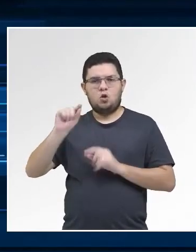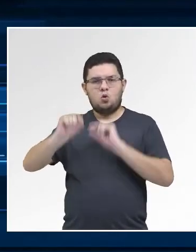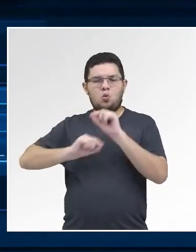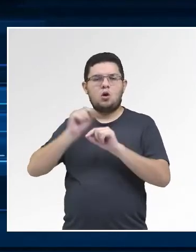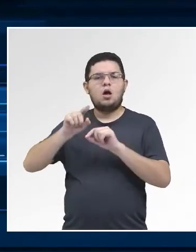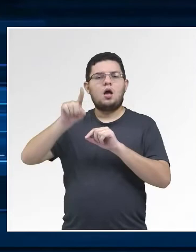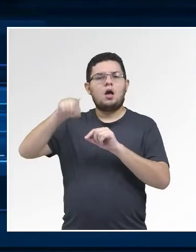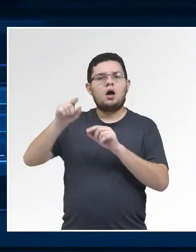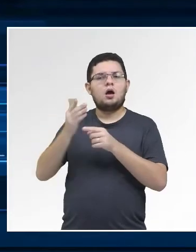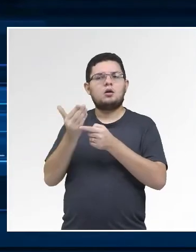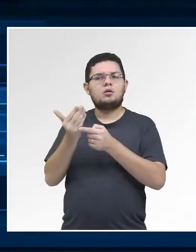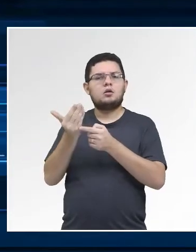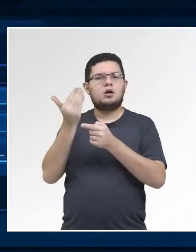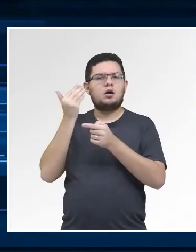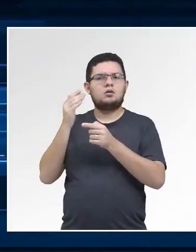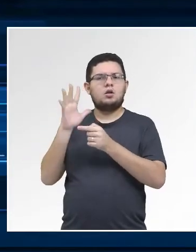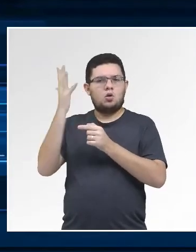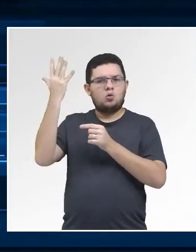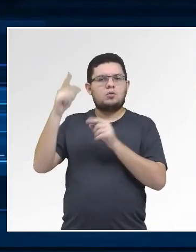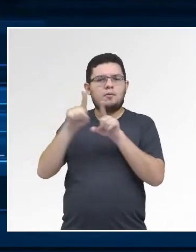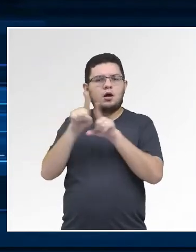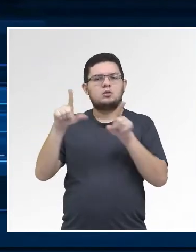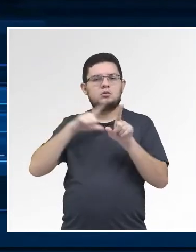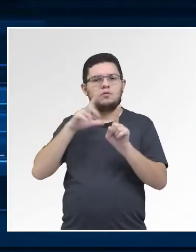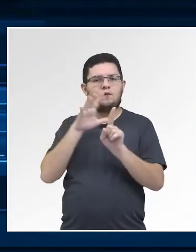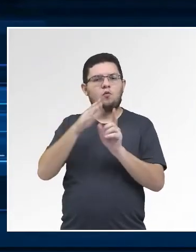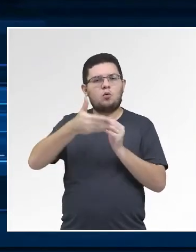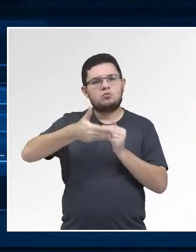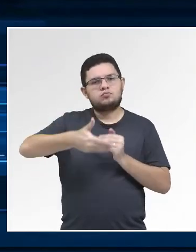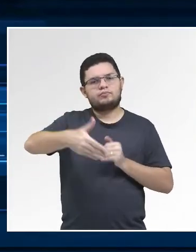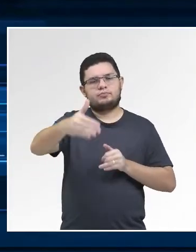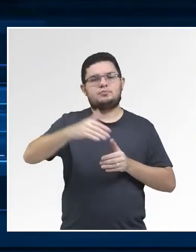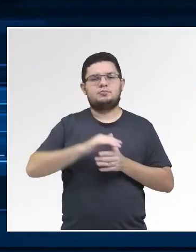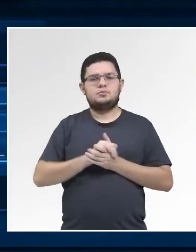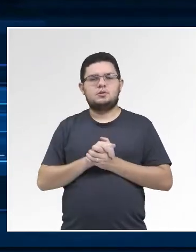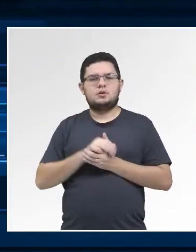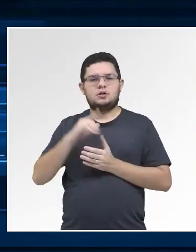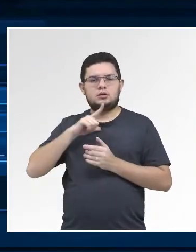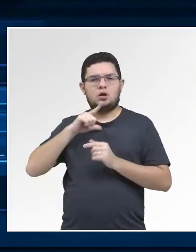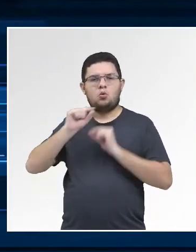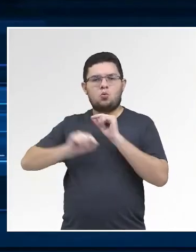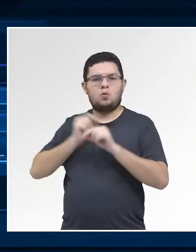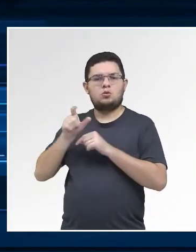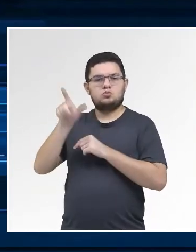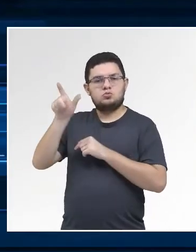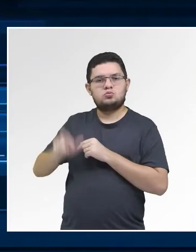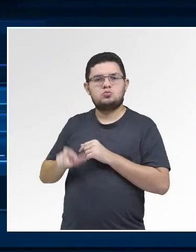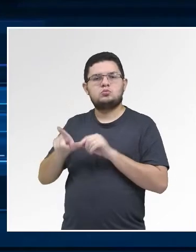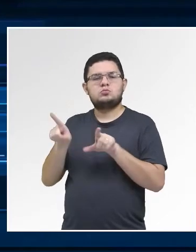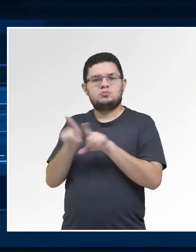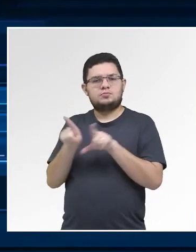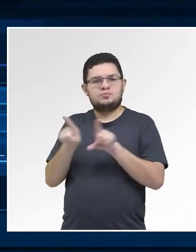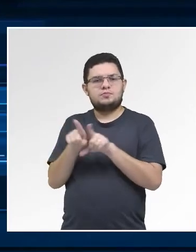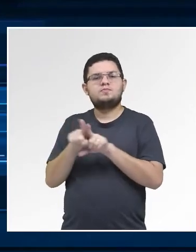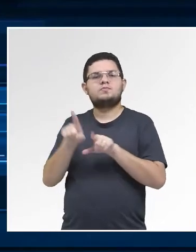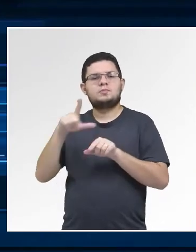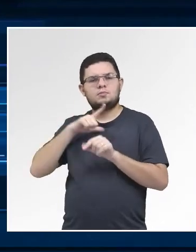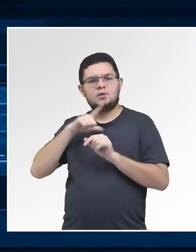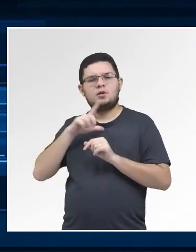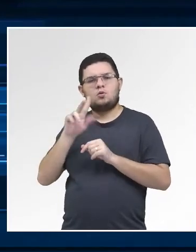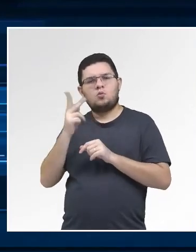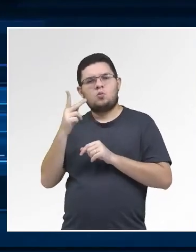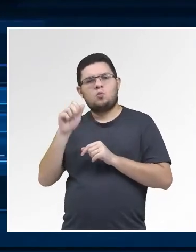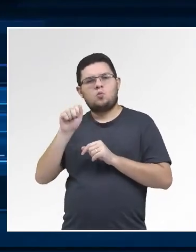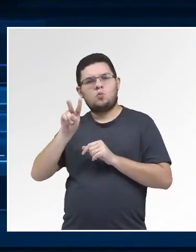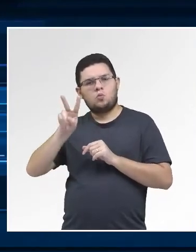pouco, ok? Então, você tem o sujeito, tem o have, ou pode ser o has também, tá? Como tá bem ali, ó, bem no cantinho,